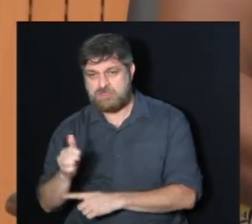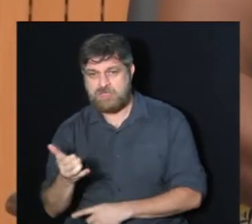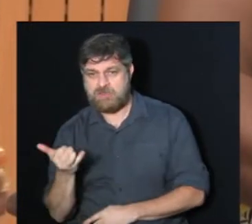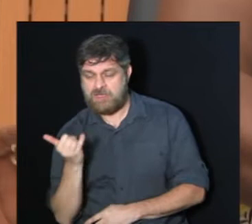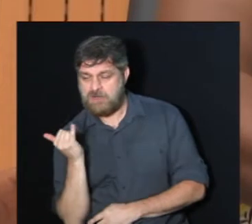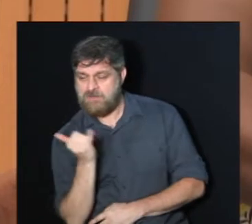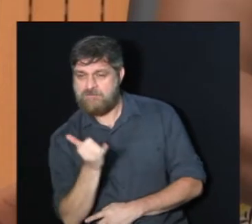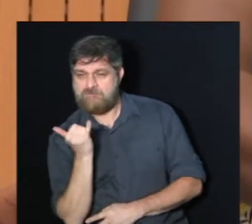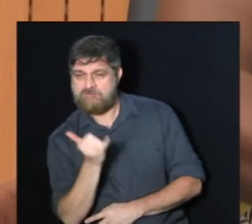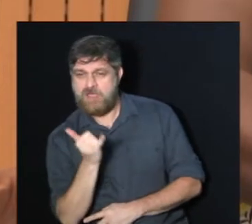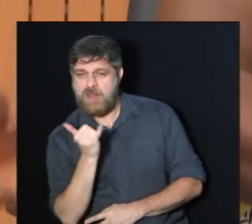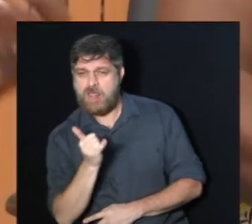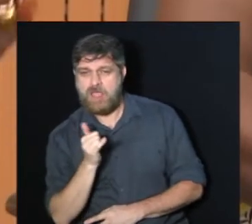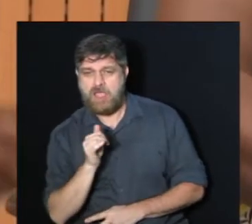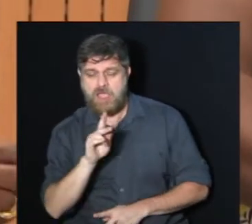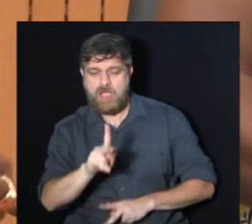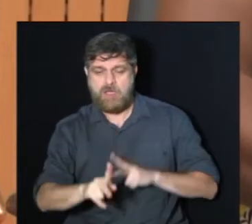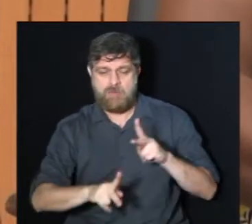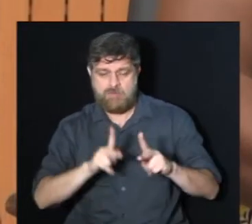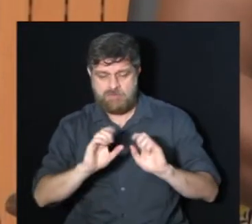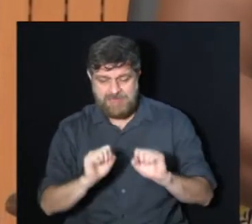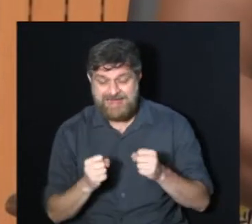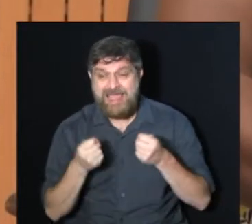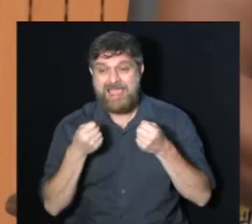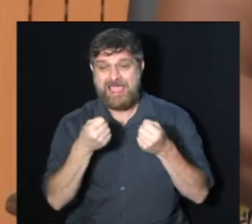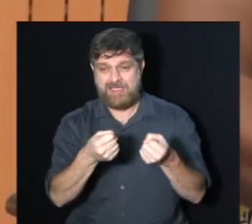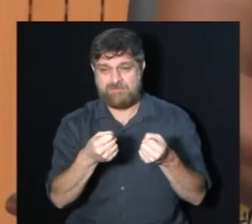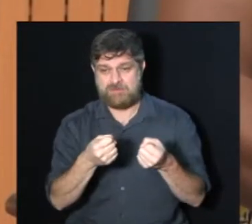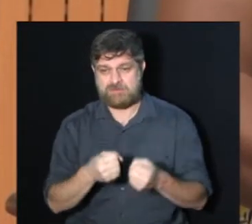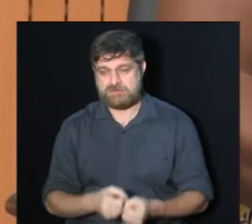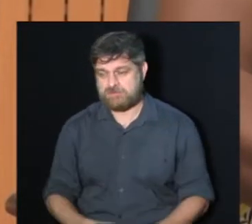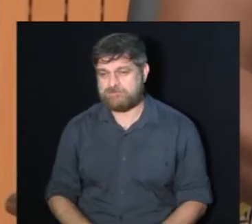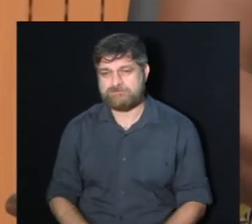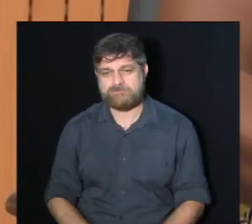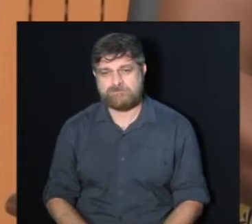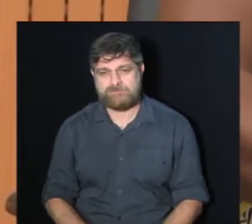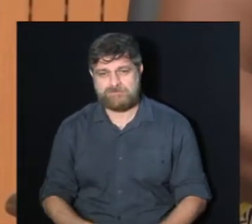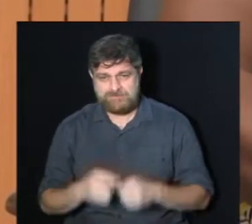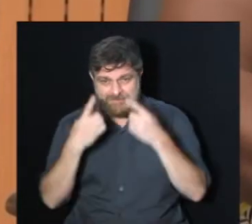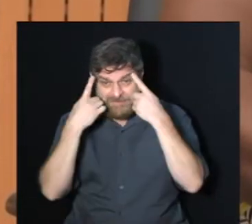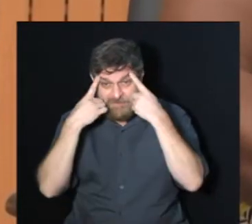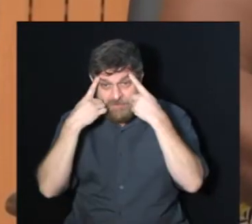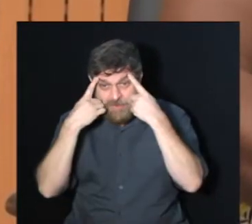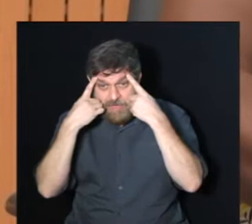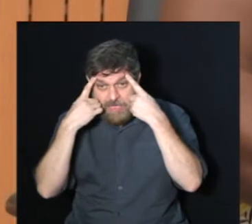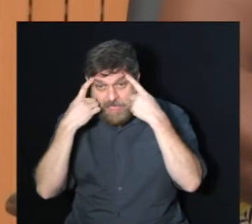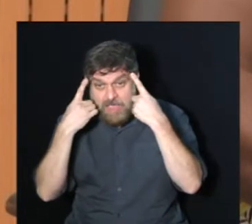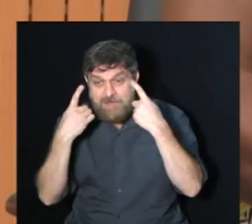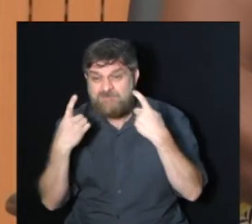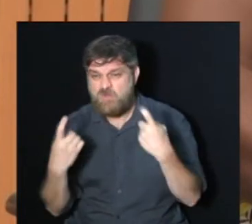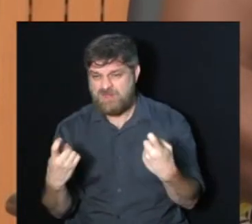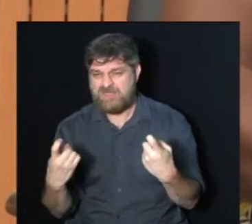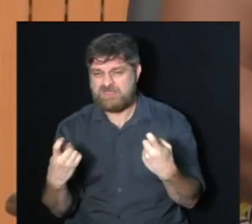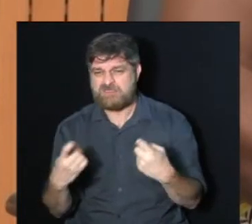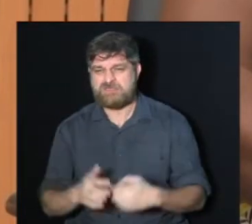povo, reforçar o que ela disse. A violência,